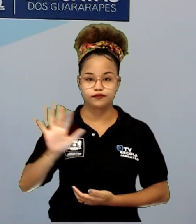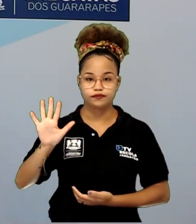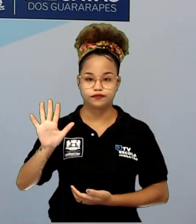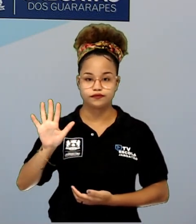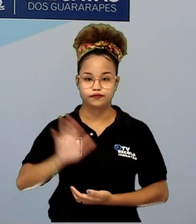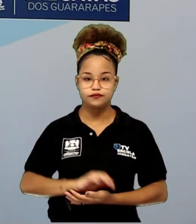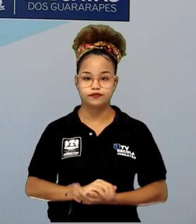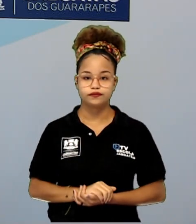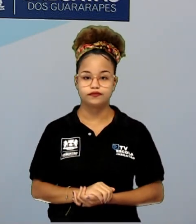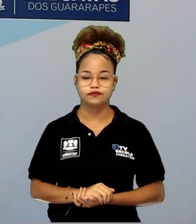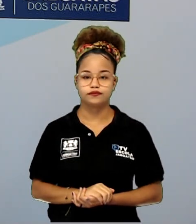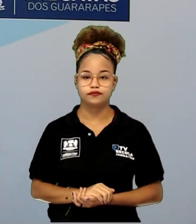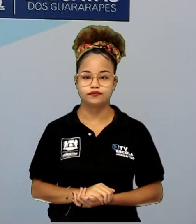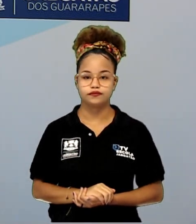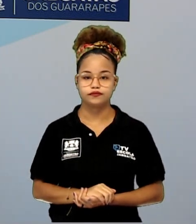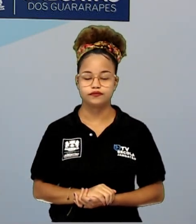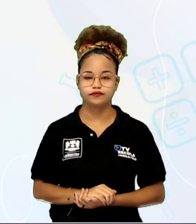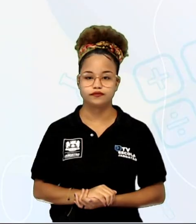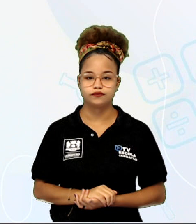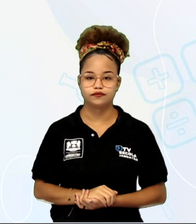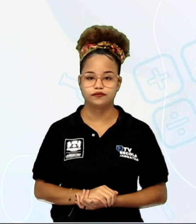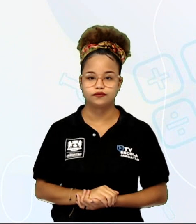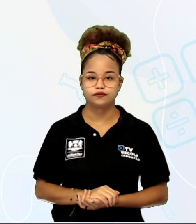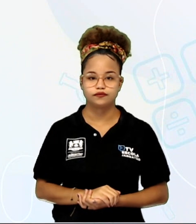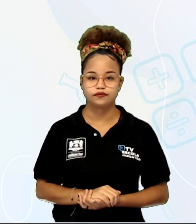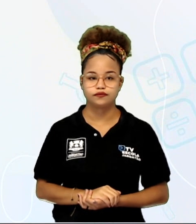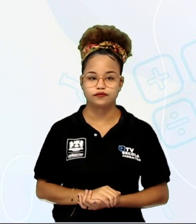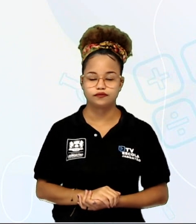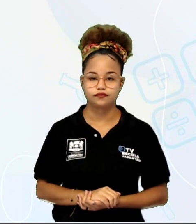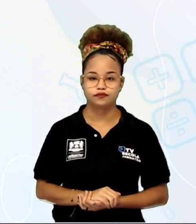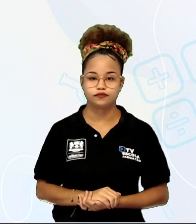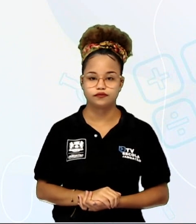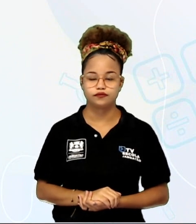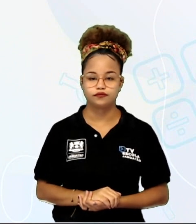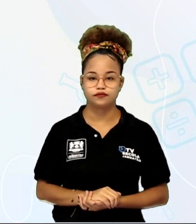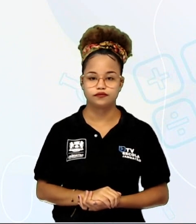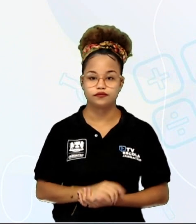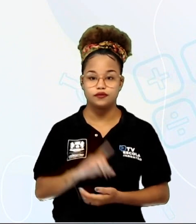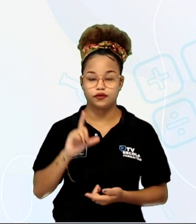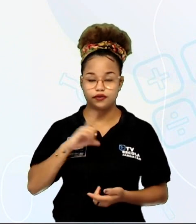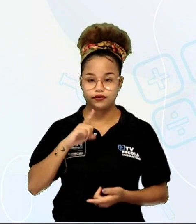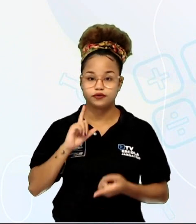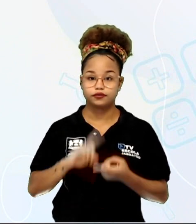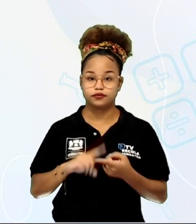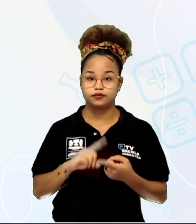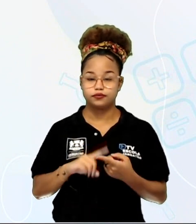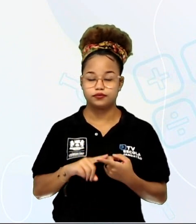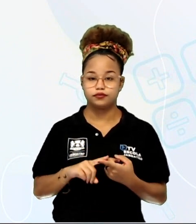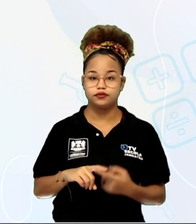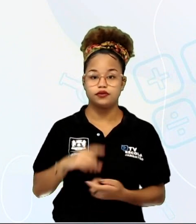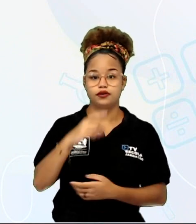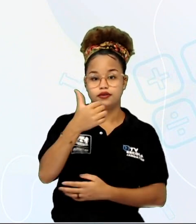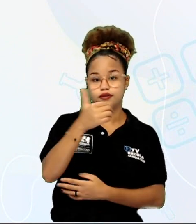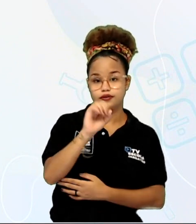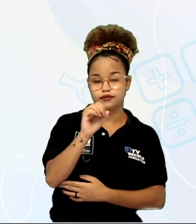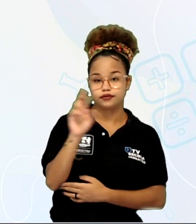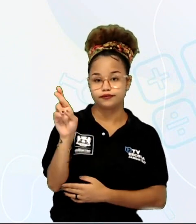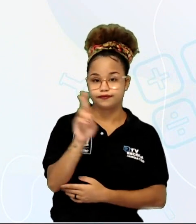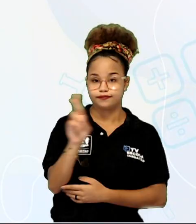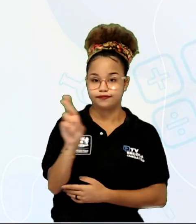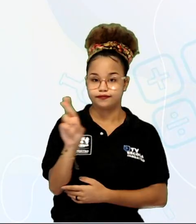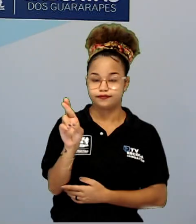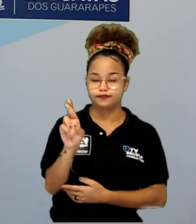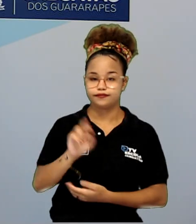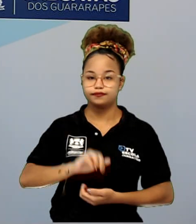A cédula de R$ 5. Temos também a de